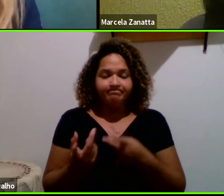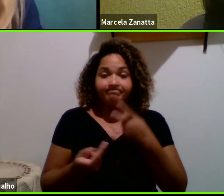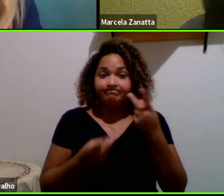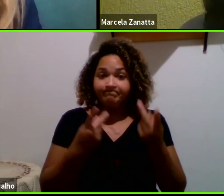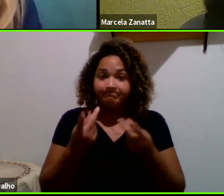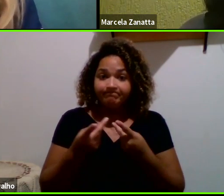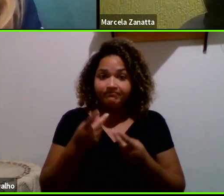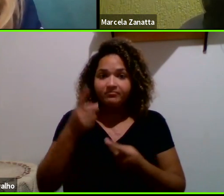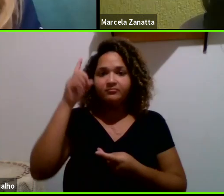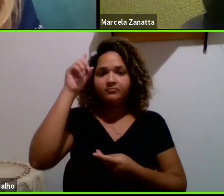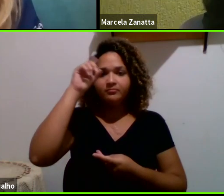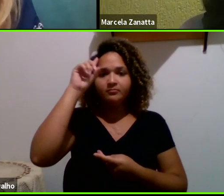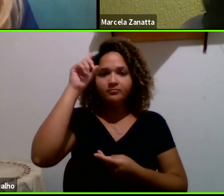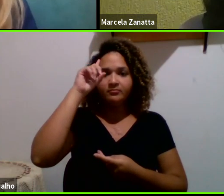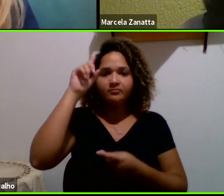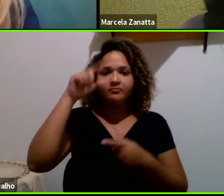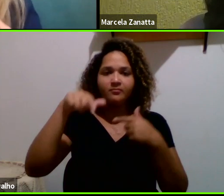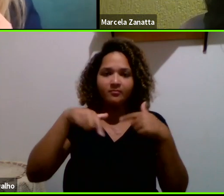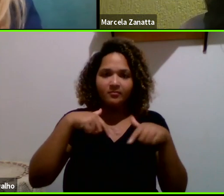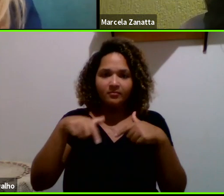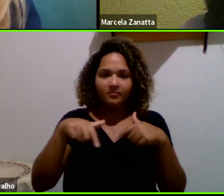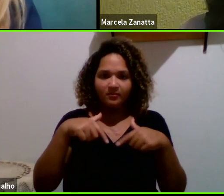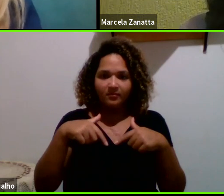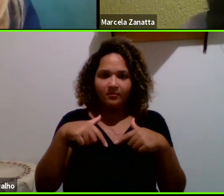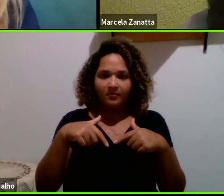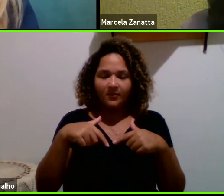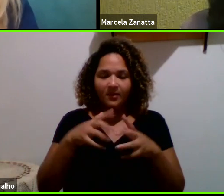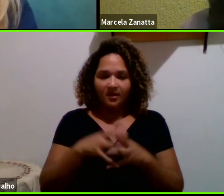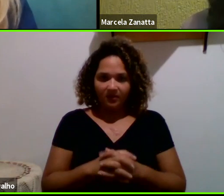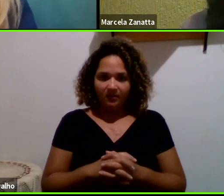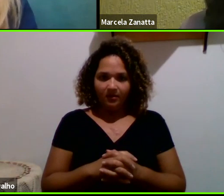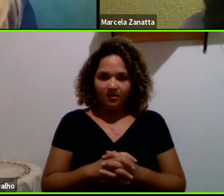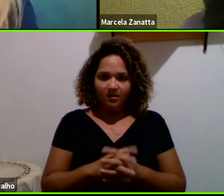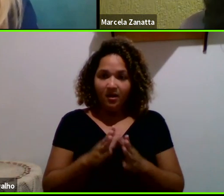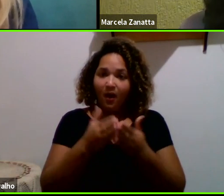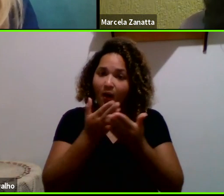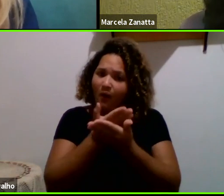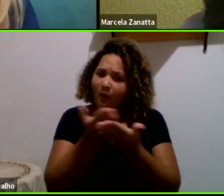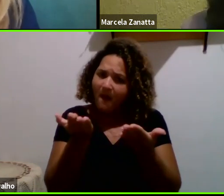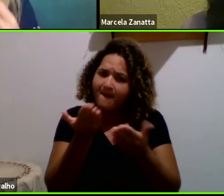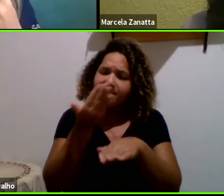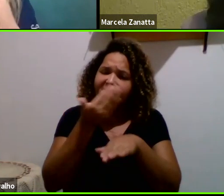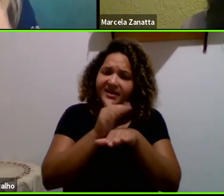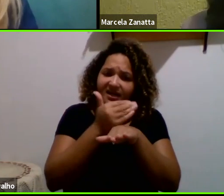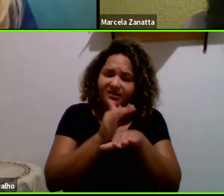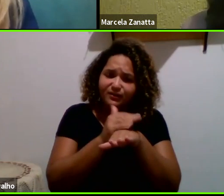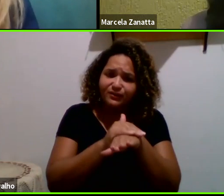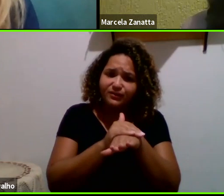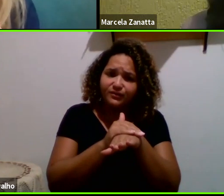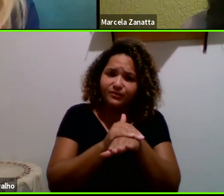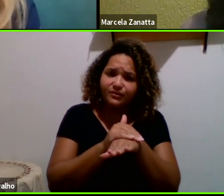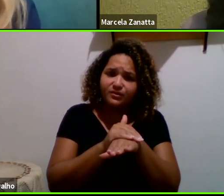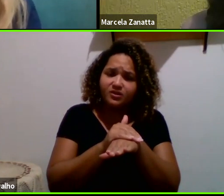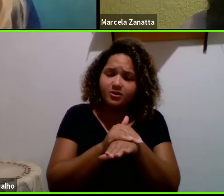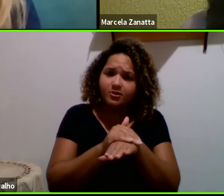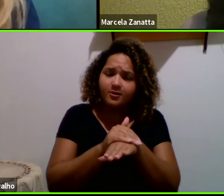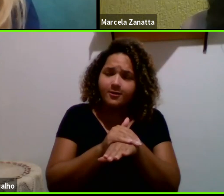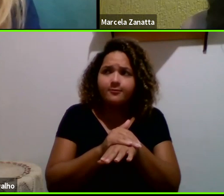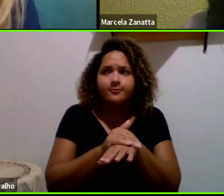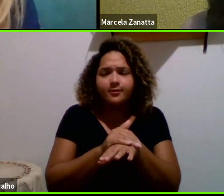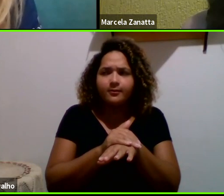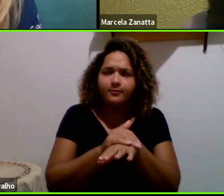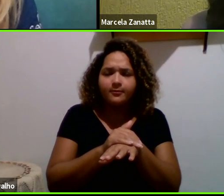de trabalho, né? Quais são as práticas que você considera que são mais